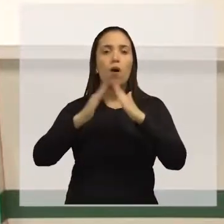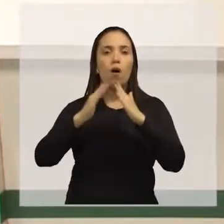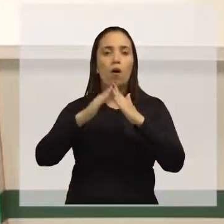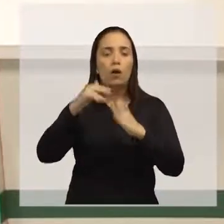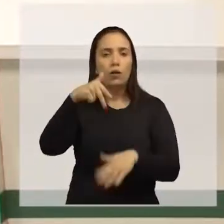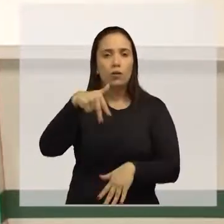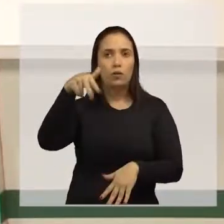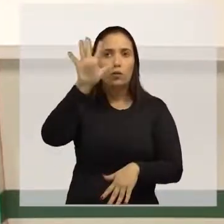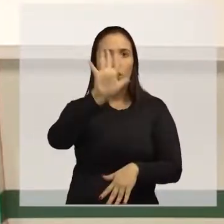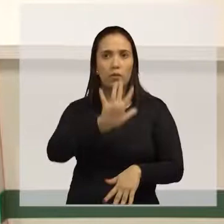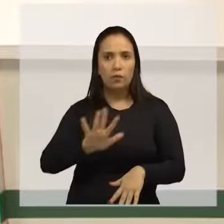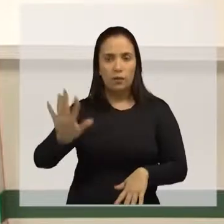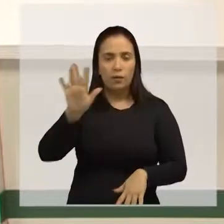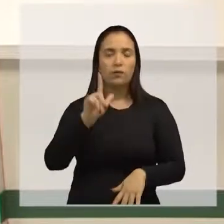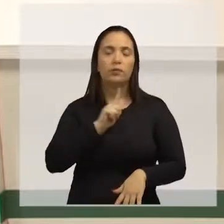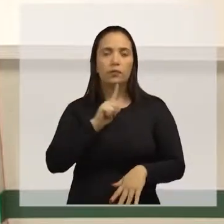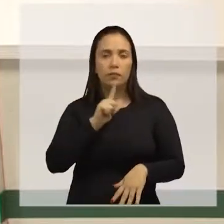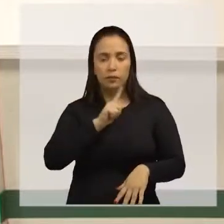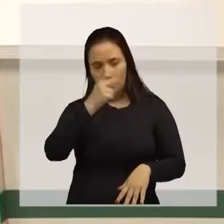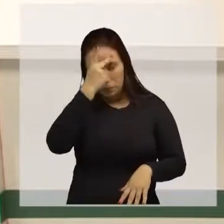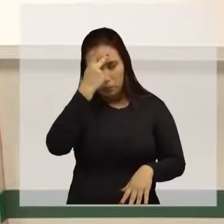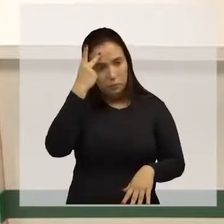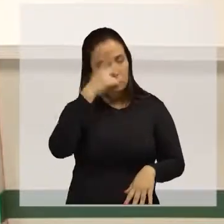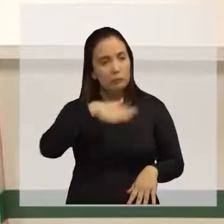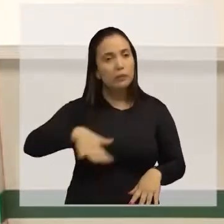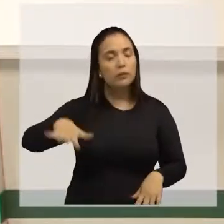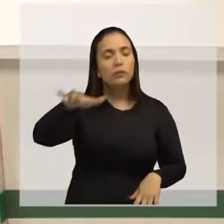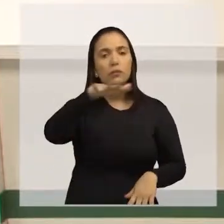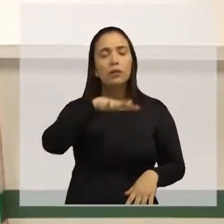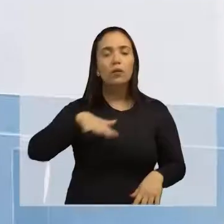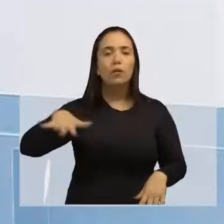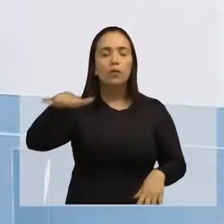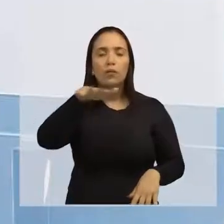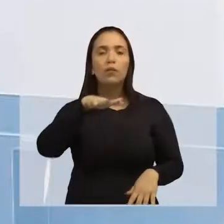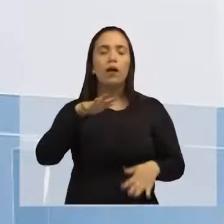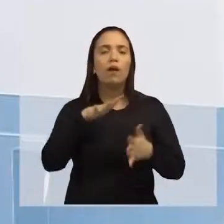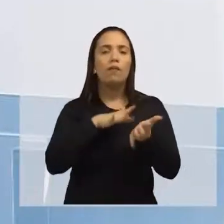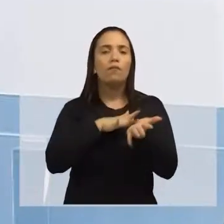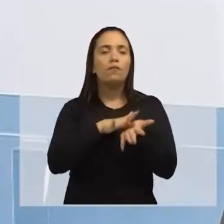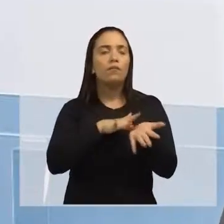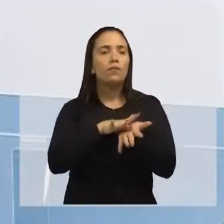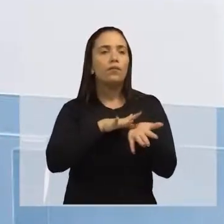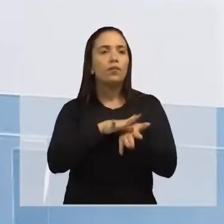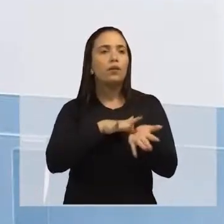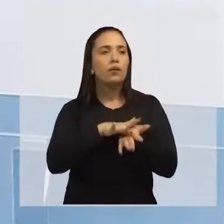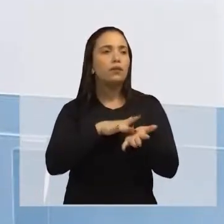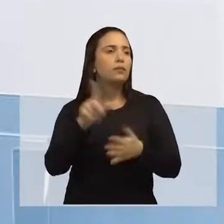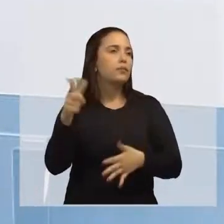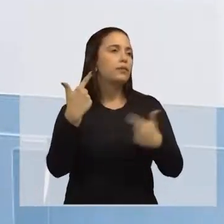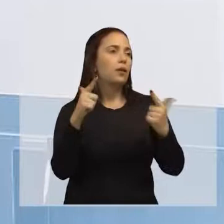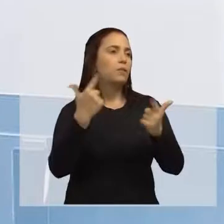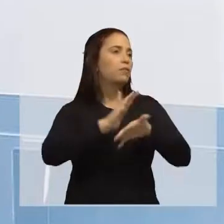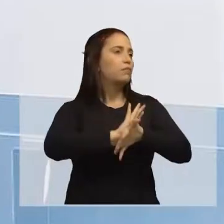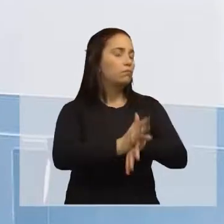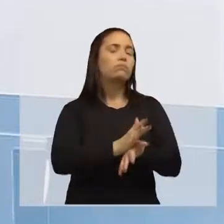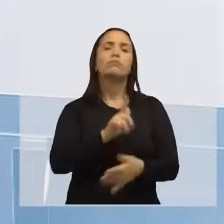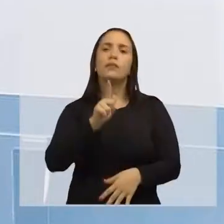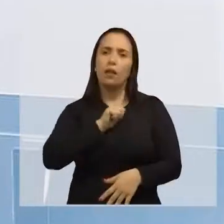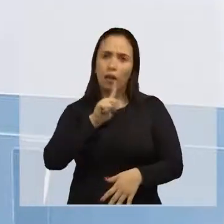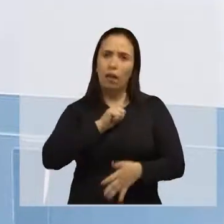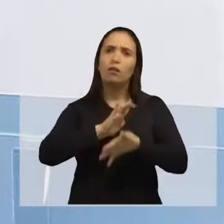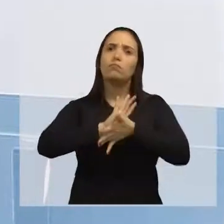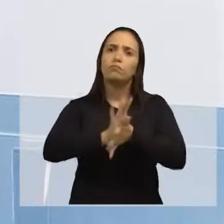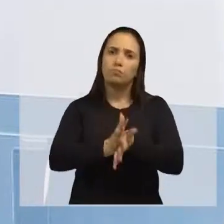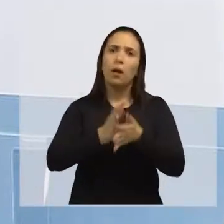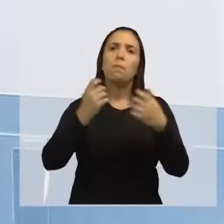que as pessoas fingem que não existe, mas existe, que é preciso ser votada uma lei, né, Luiz? Eu acredito que